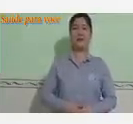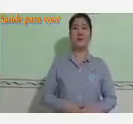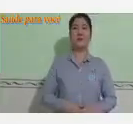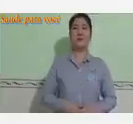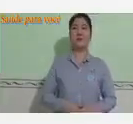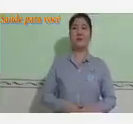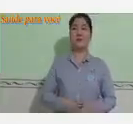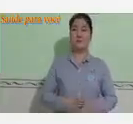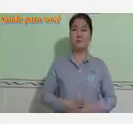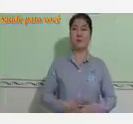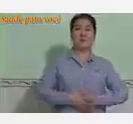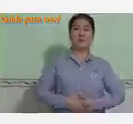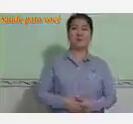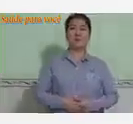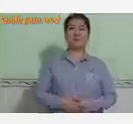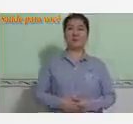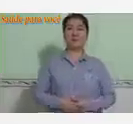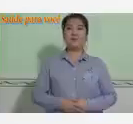do cérebro.